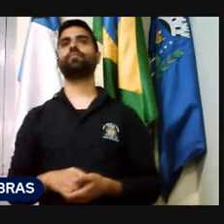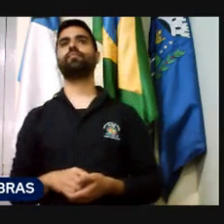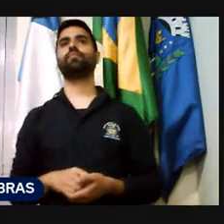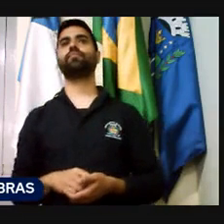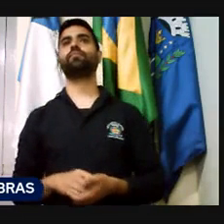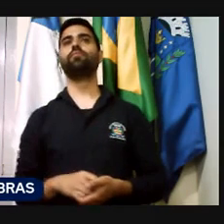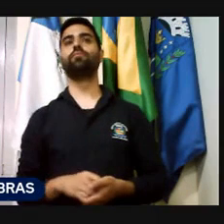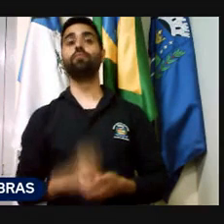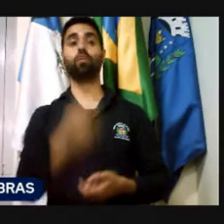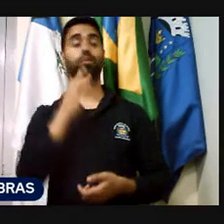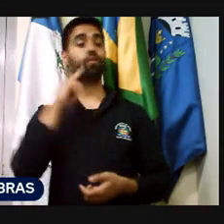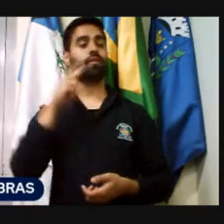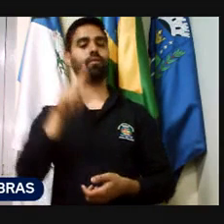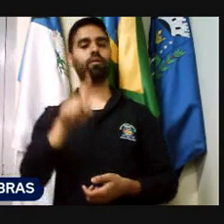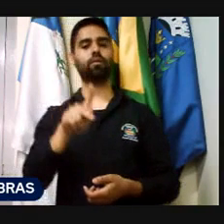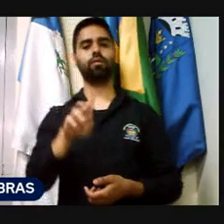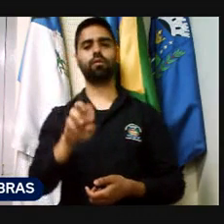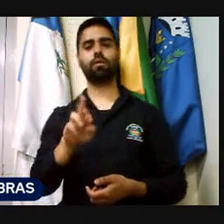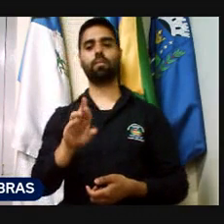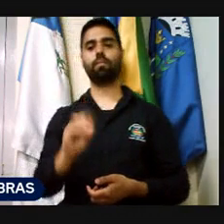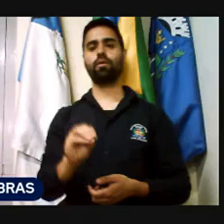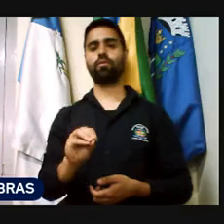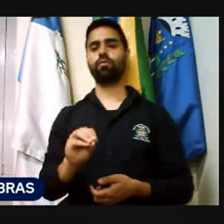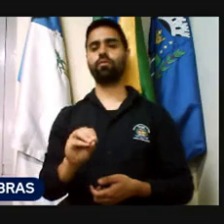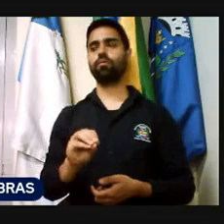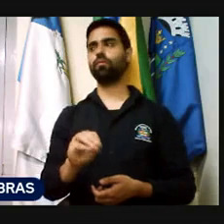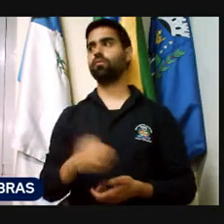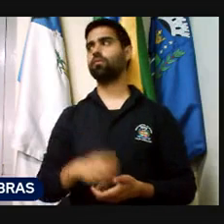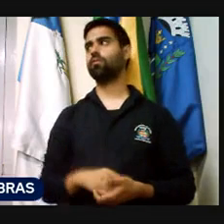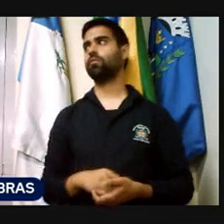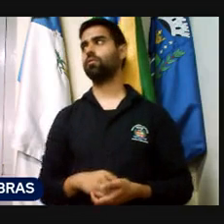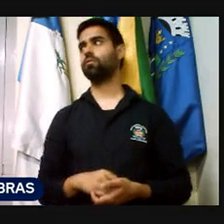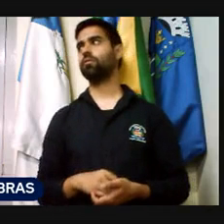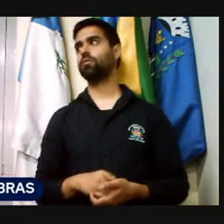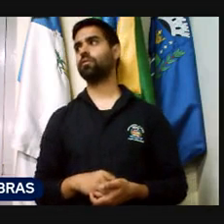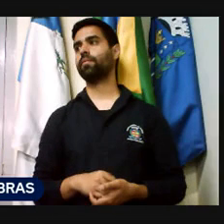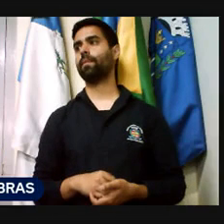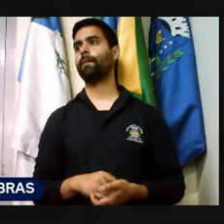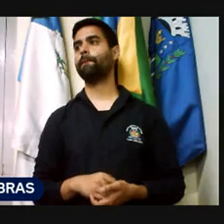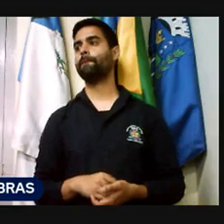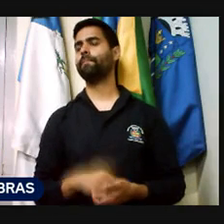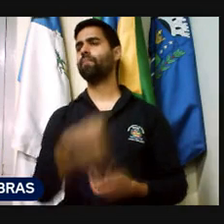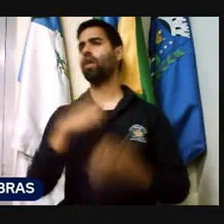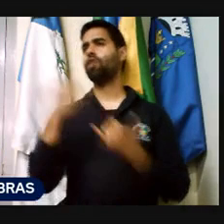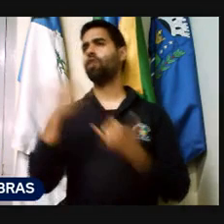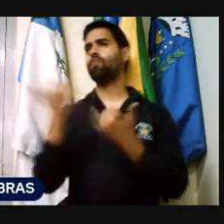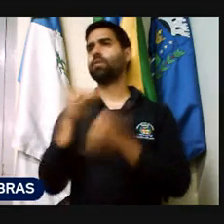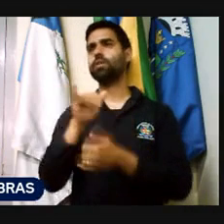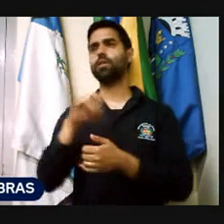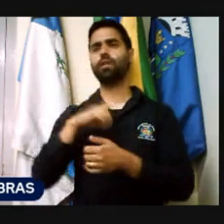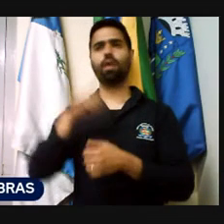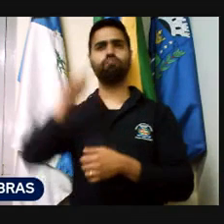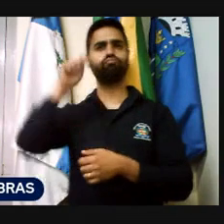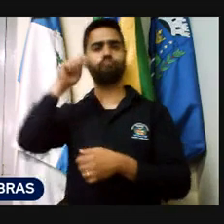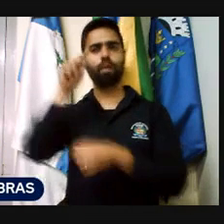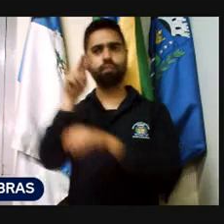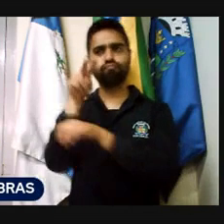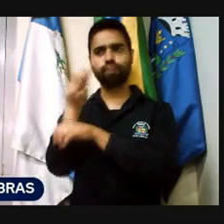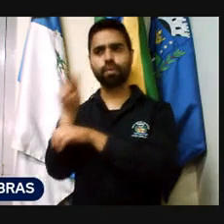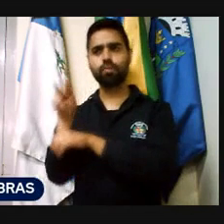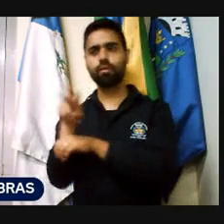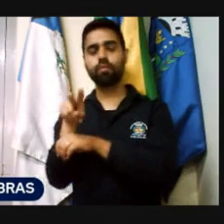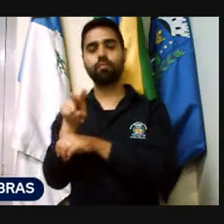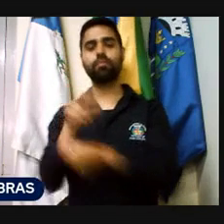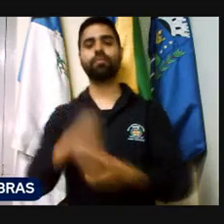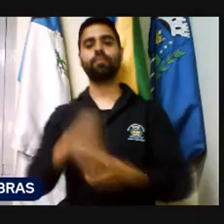vereador Pedro Graça. Informação a respeito da existência de